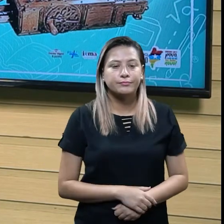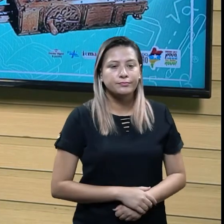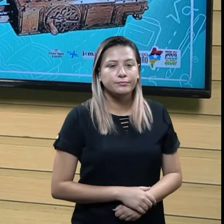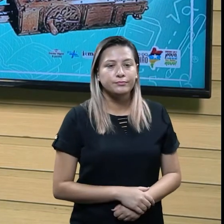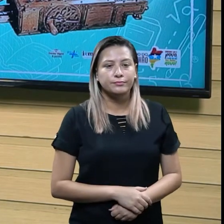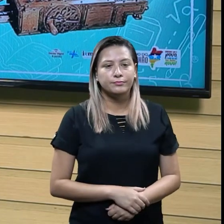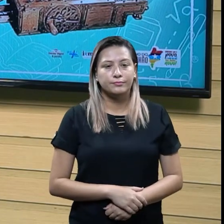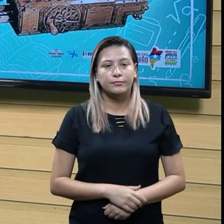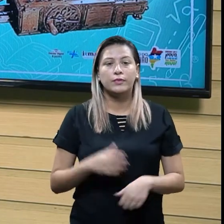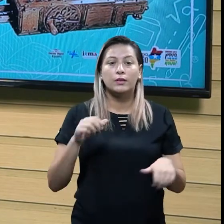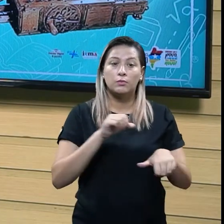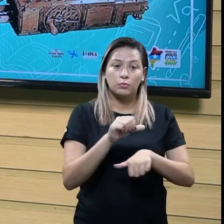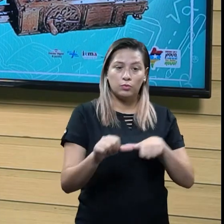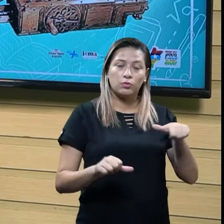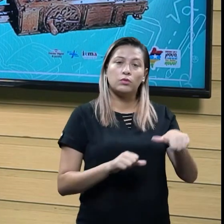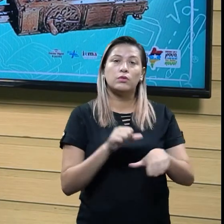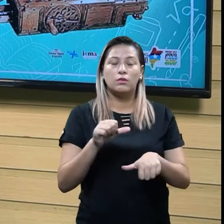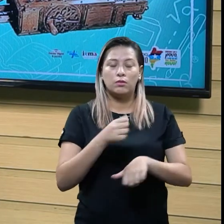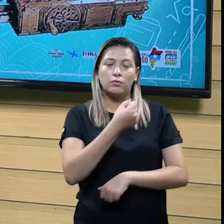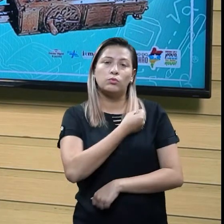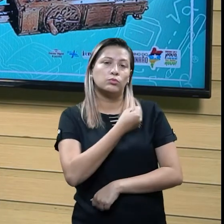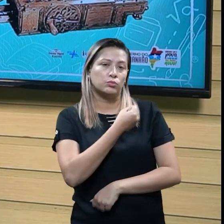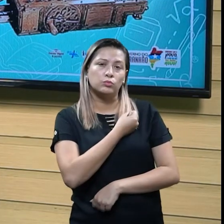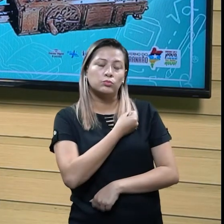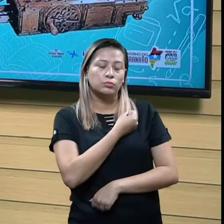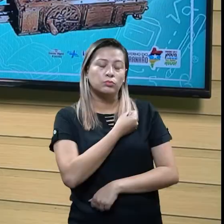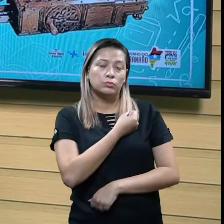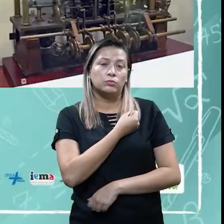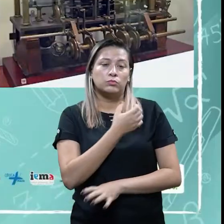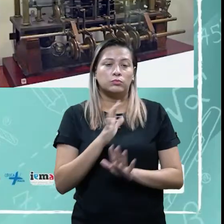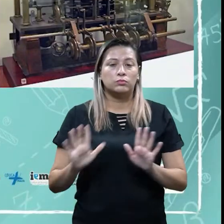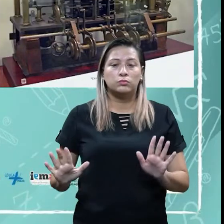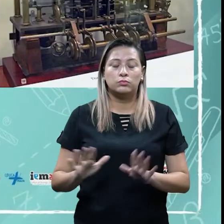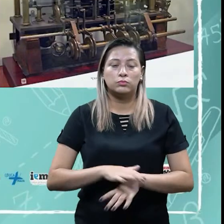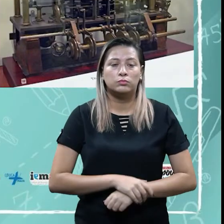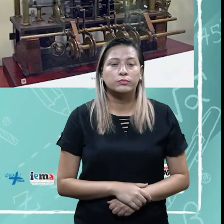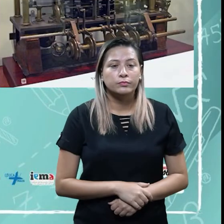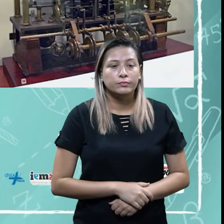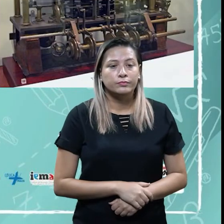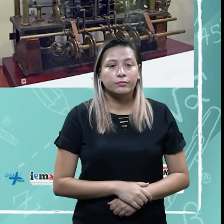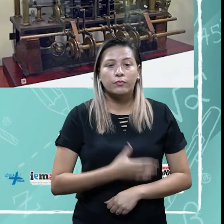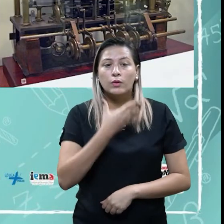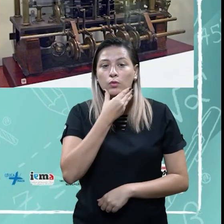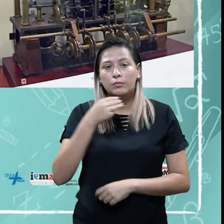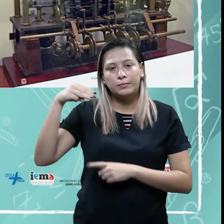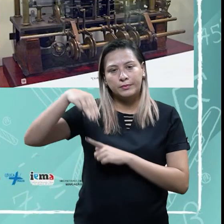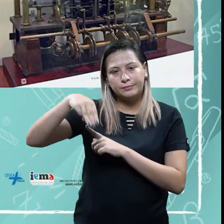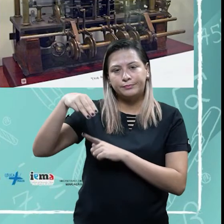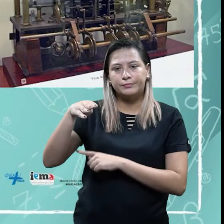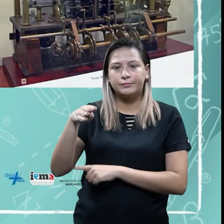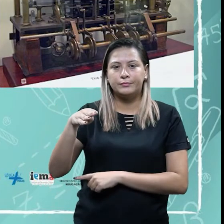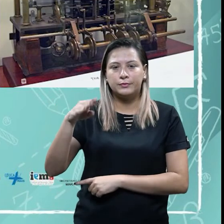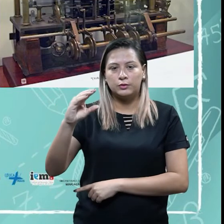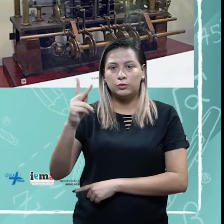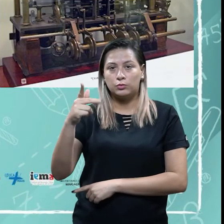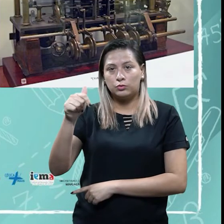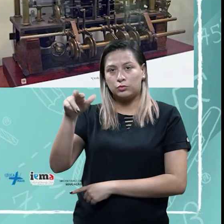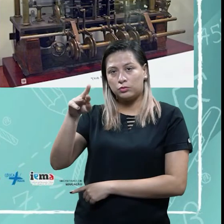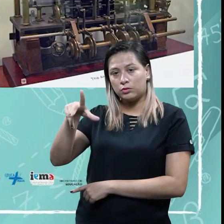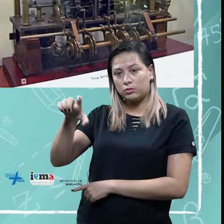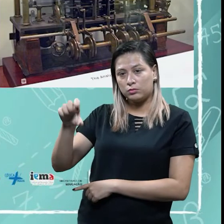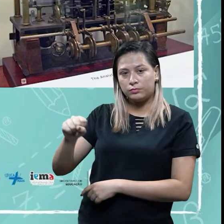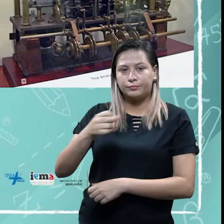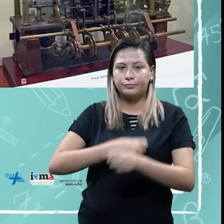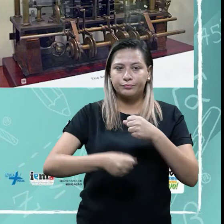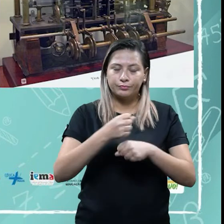ela sim mudava os algarismos de forma automática. O matemático britânico Charles Babbage,